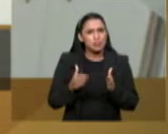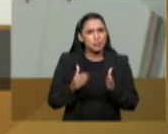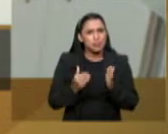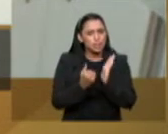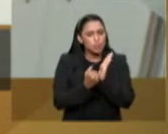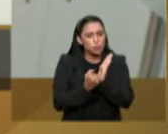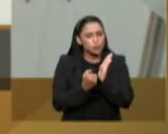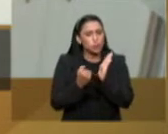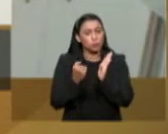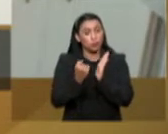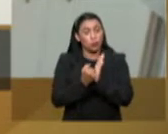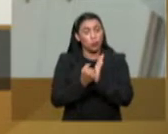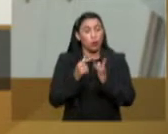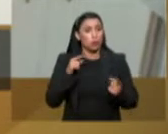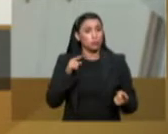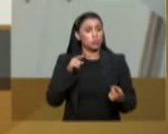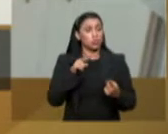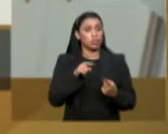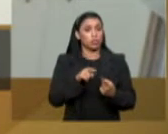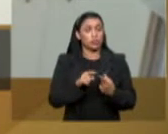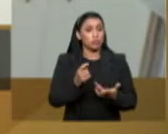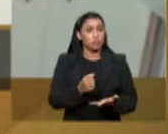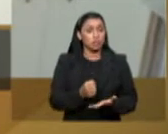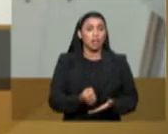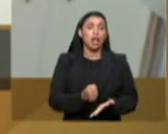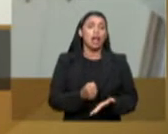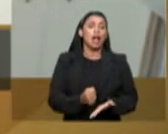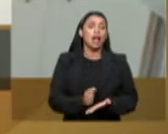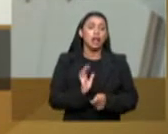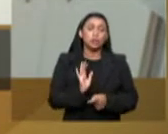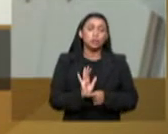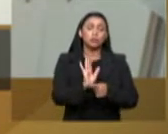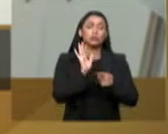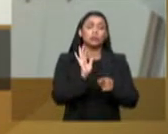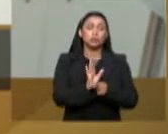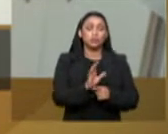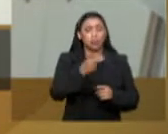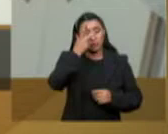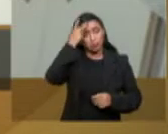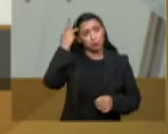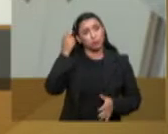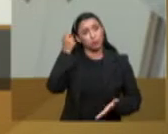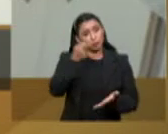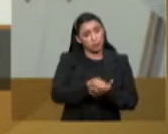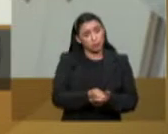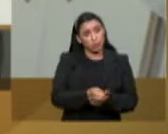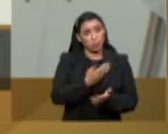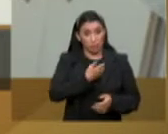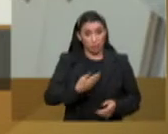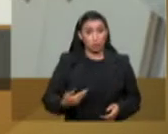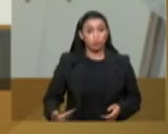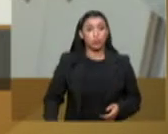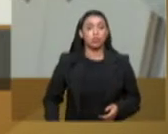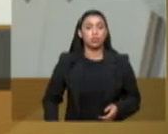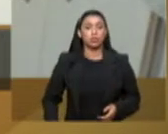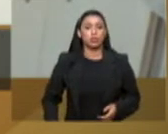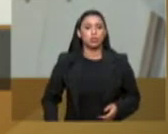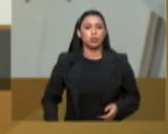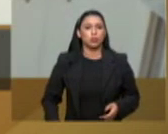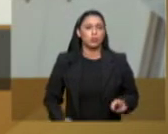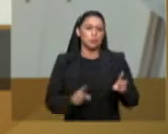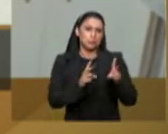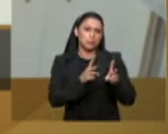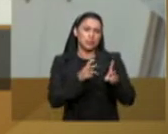repito, com o objetivo de beneficiar os contribuintes, para que a União, percebendo